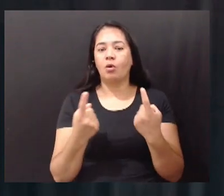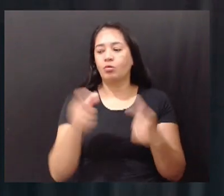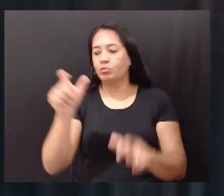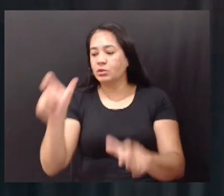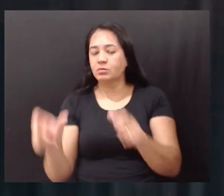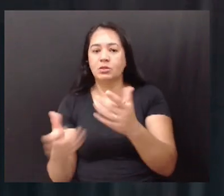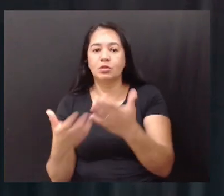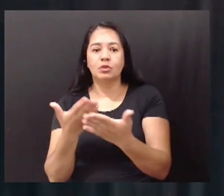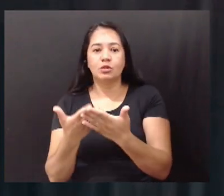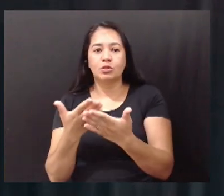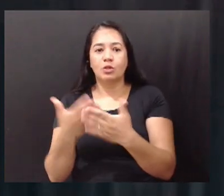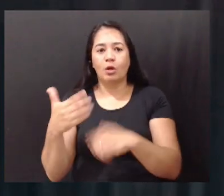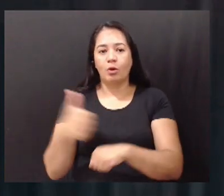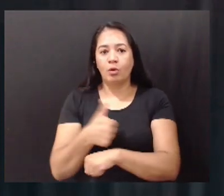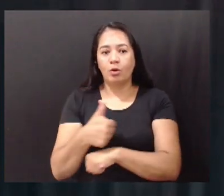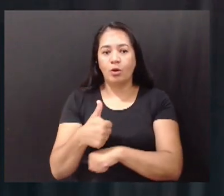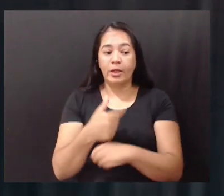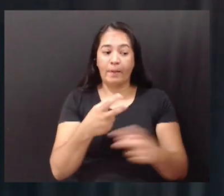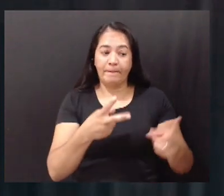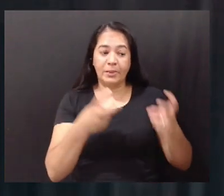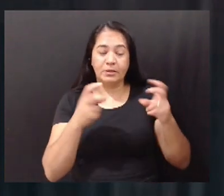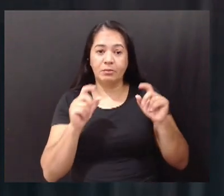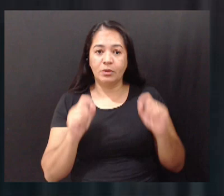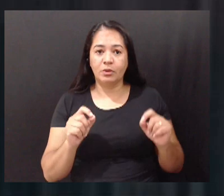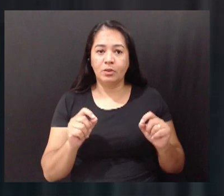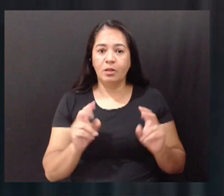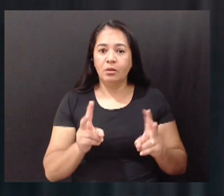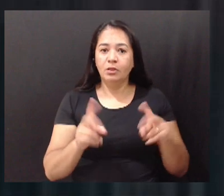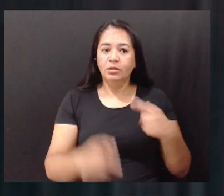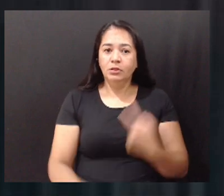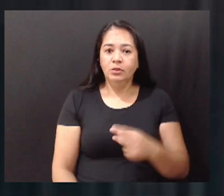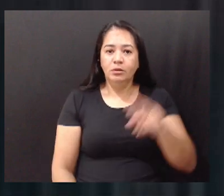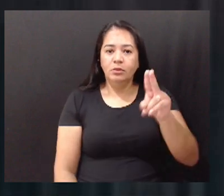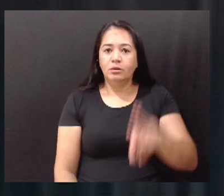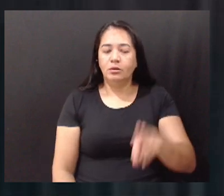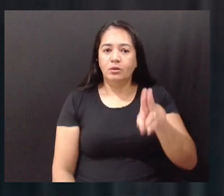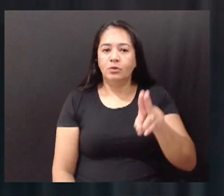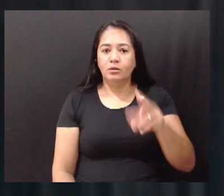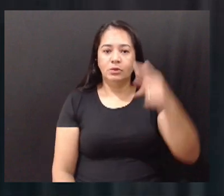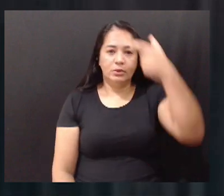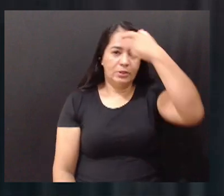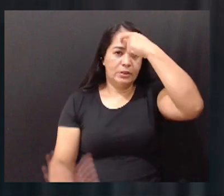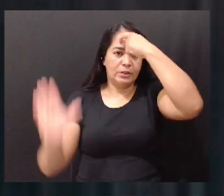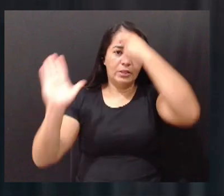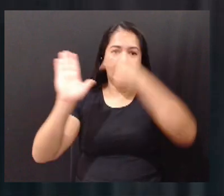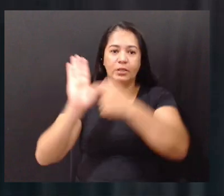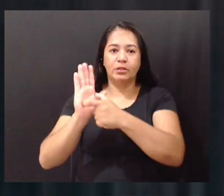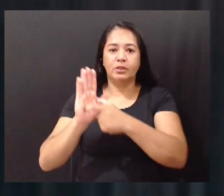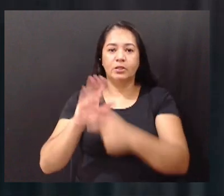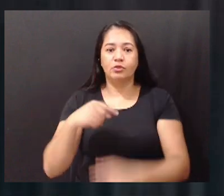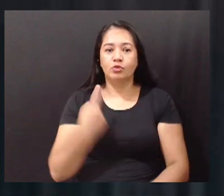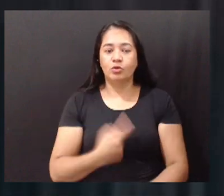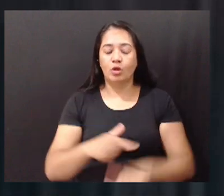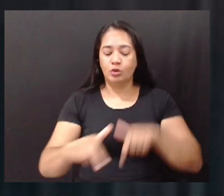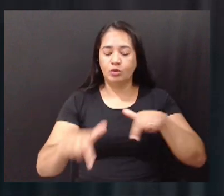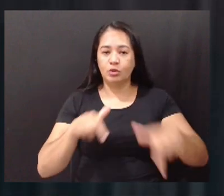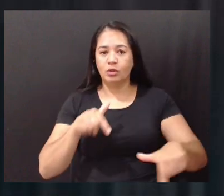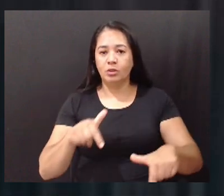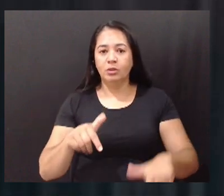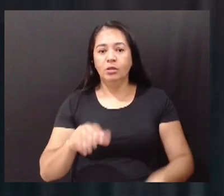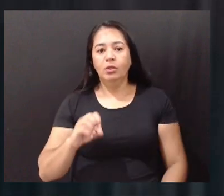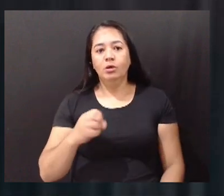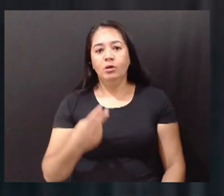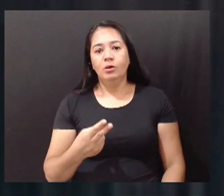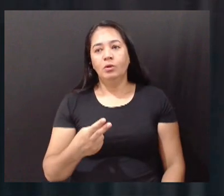têm observado que, mesmo quando a gente usa a inteligência artificial no nosso próprio trabalho, então, para ajudar, por exemplo,